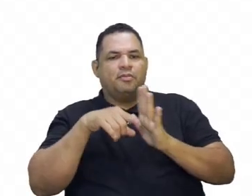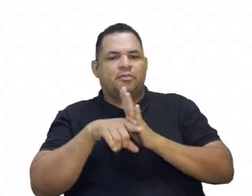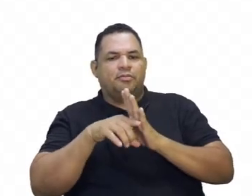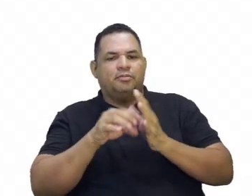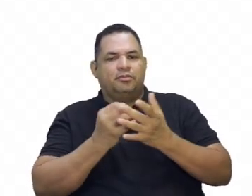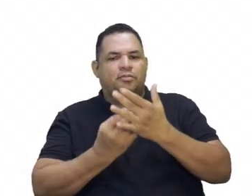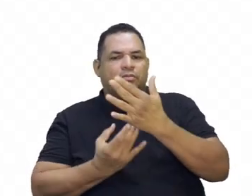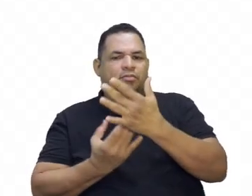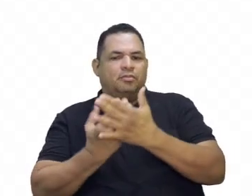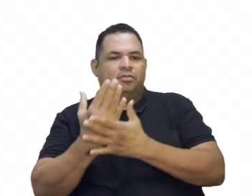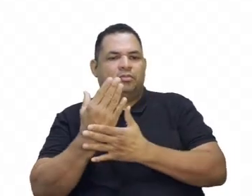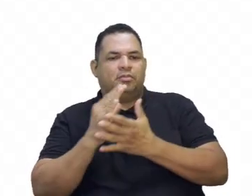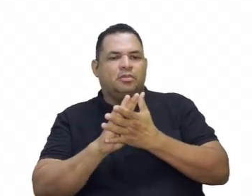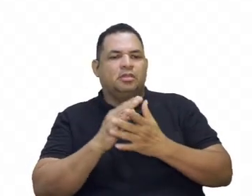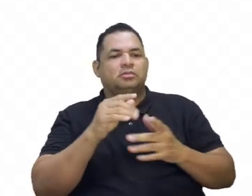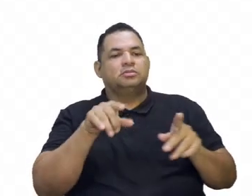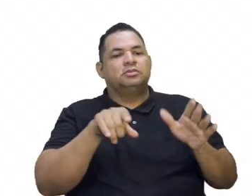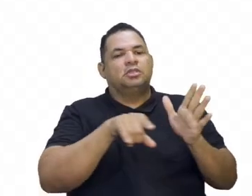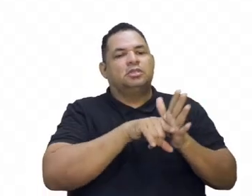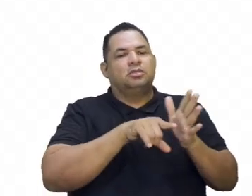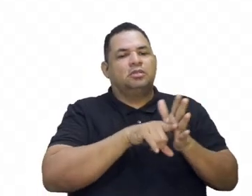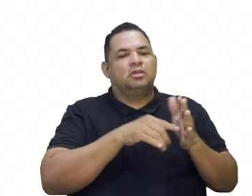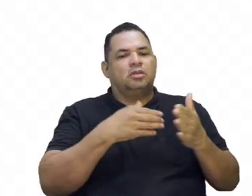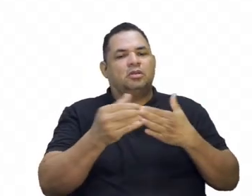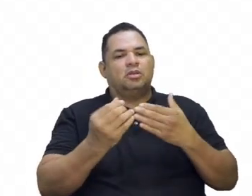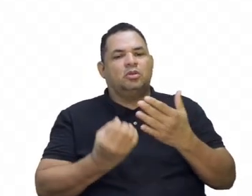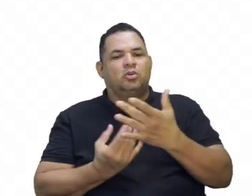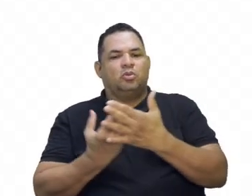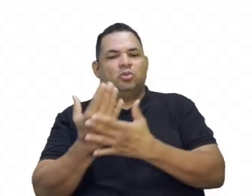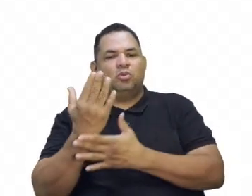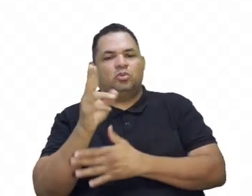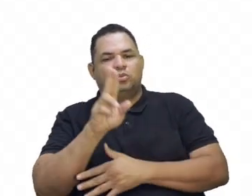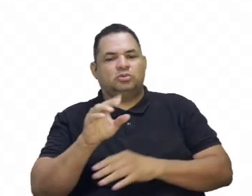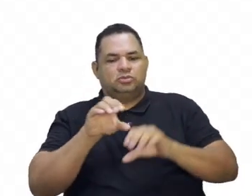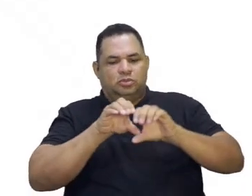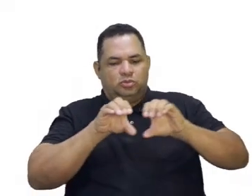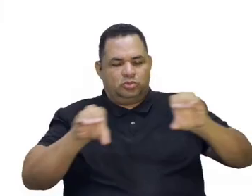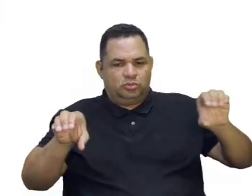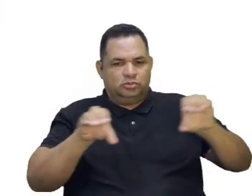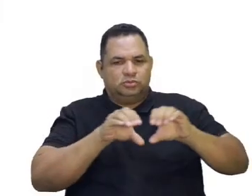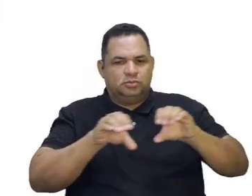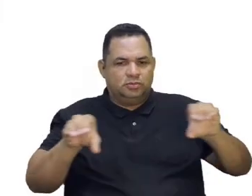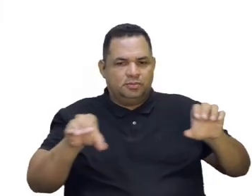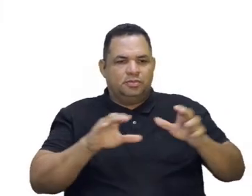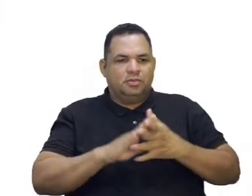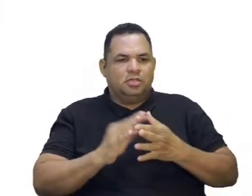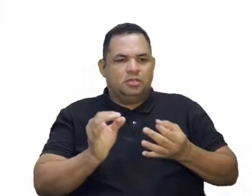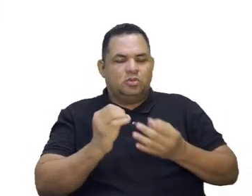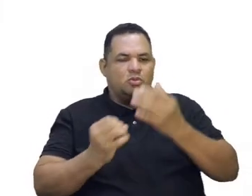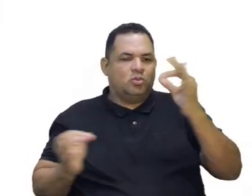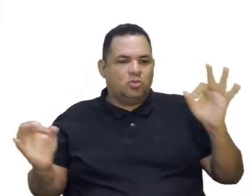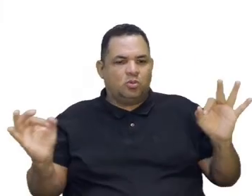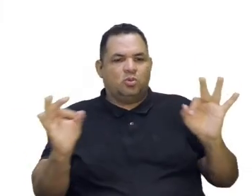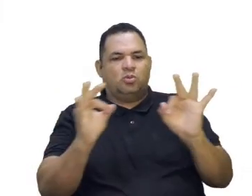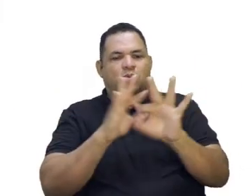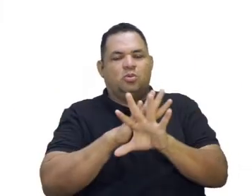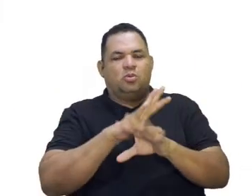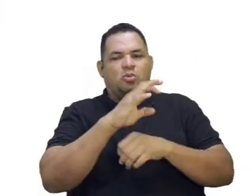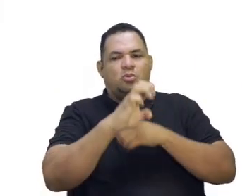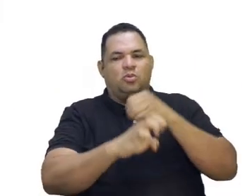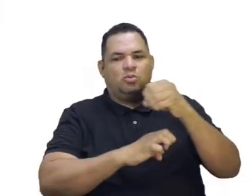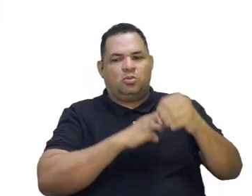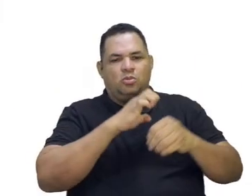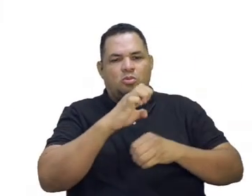descoberta da emissão de cargas negativas por qualquer gás usado nos tubos, o que levou